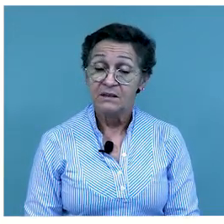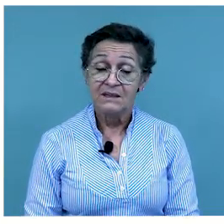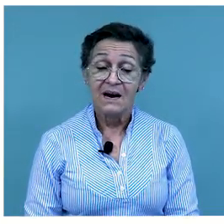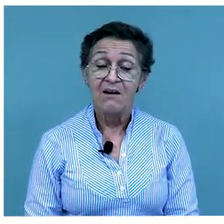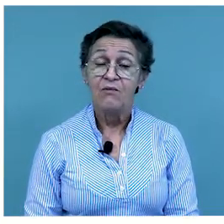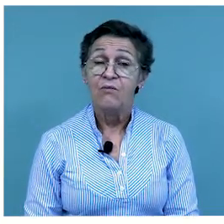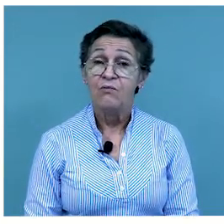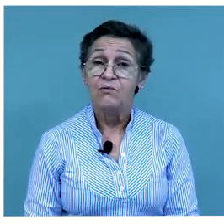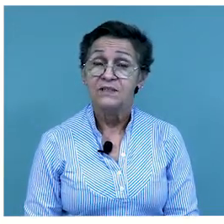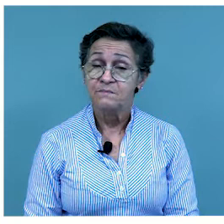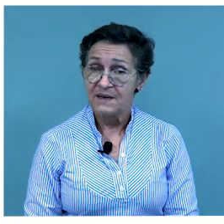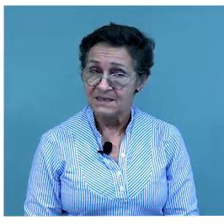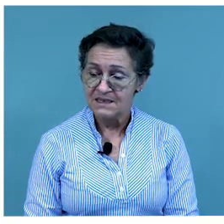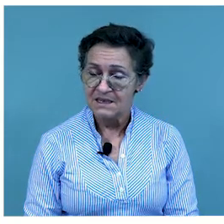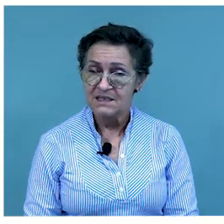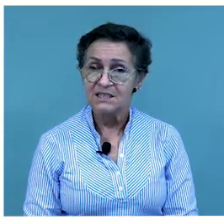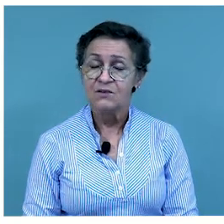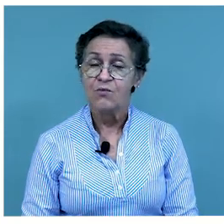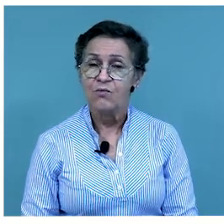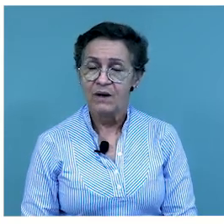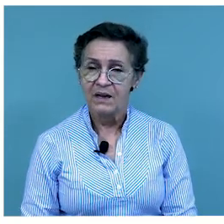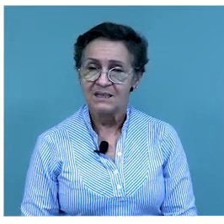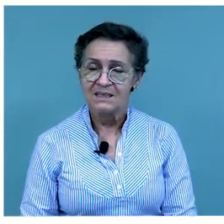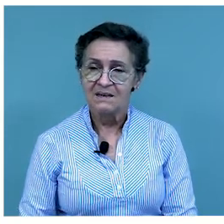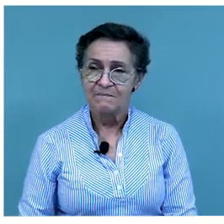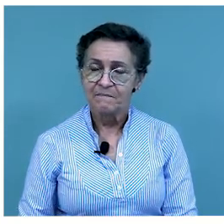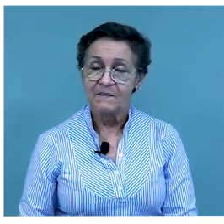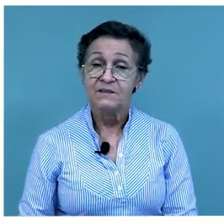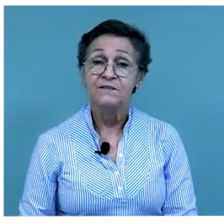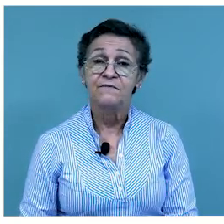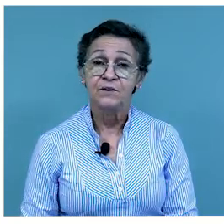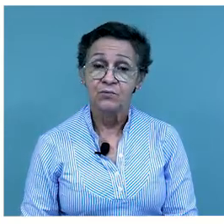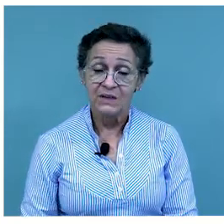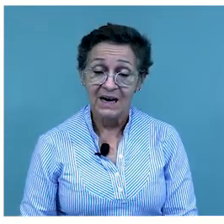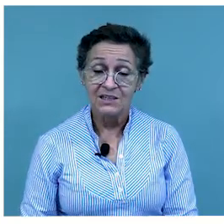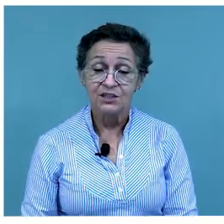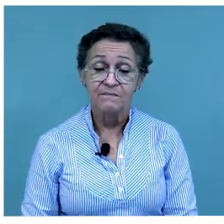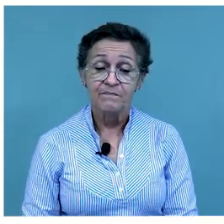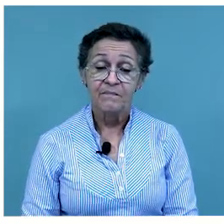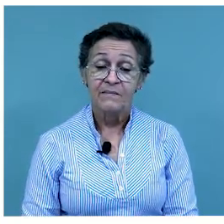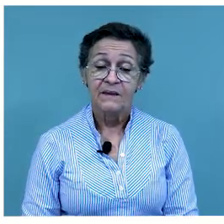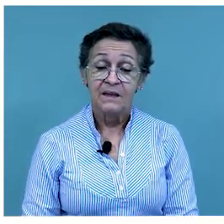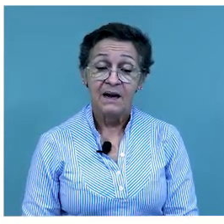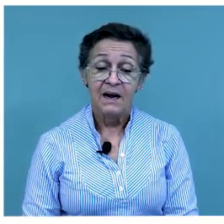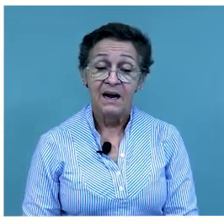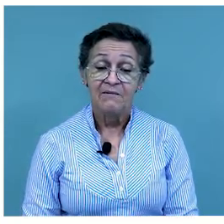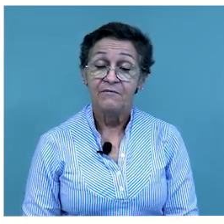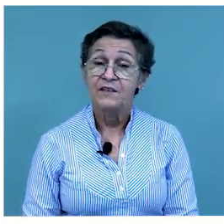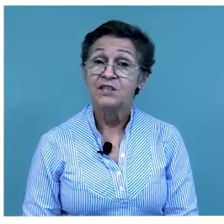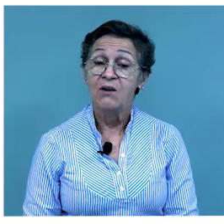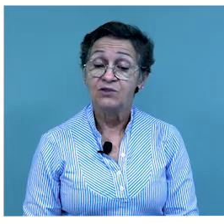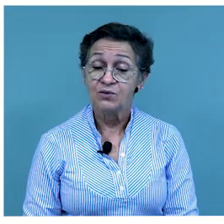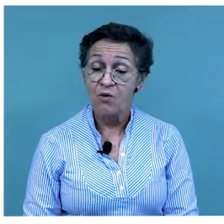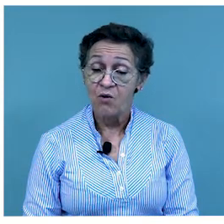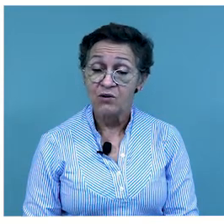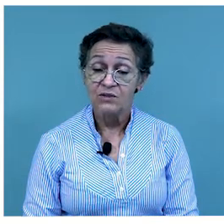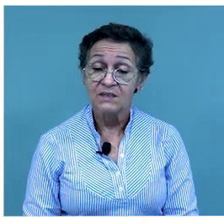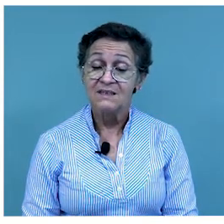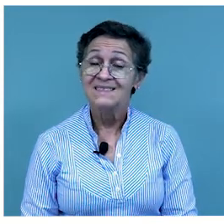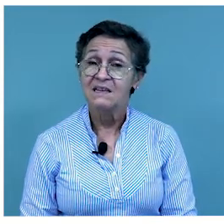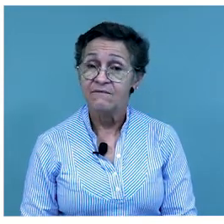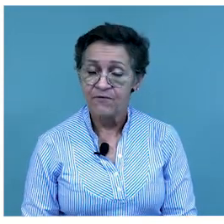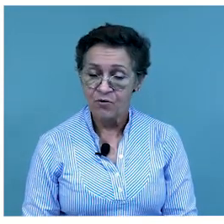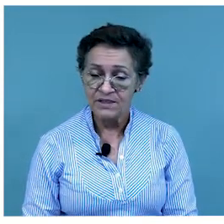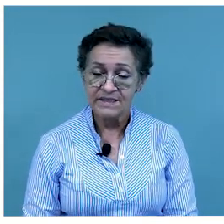o oriental os pacientes com essa dificuldade a fechar os